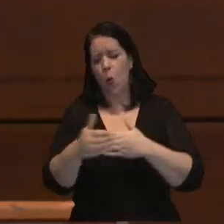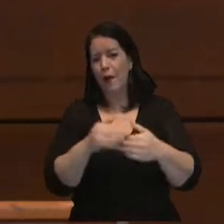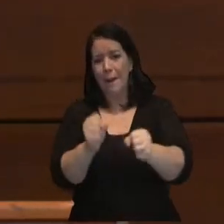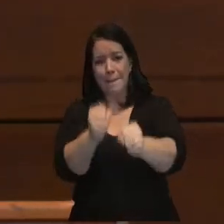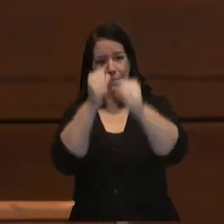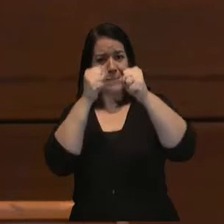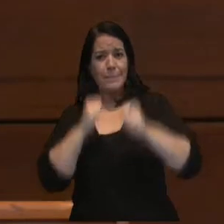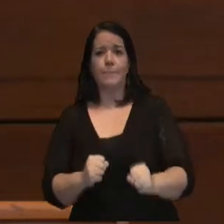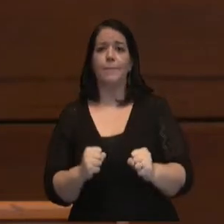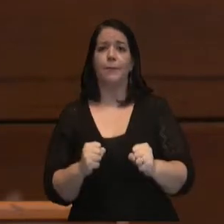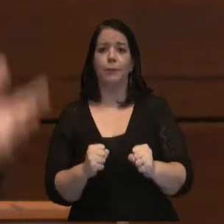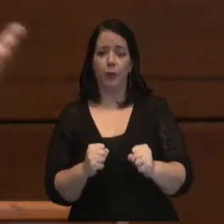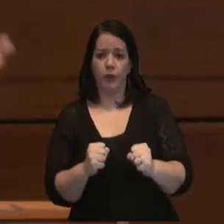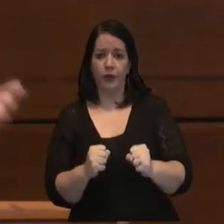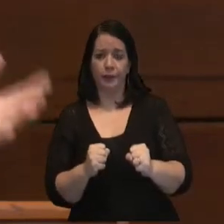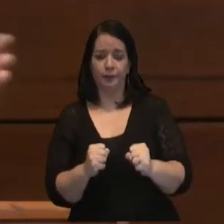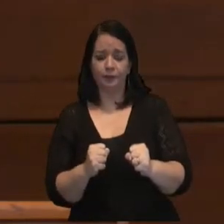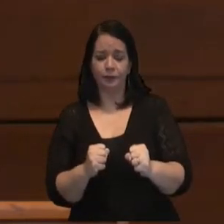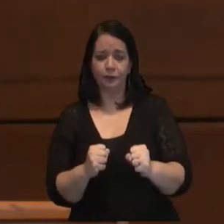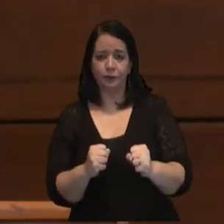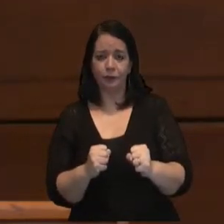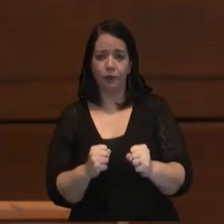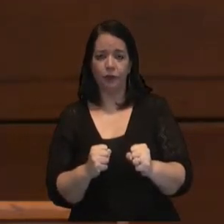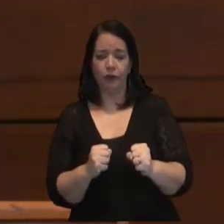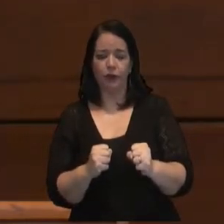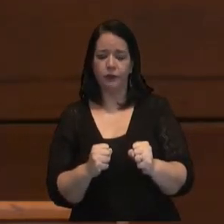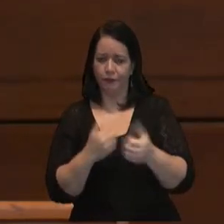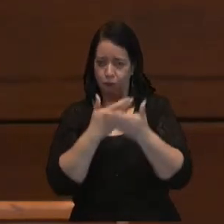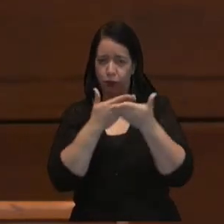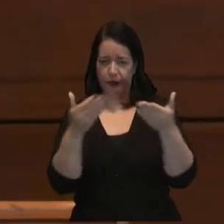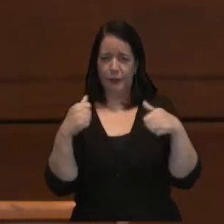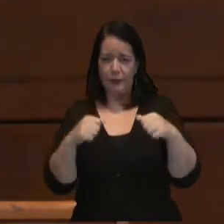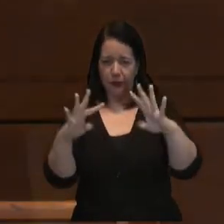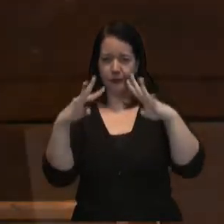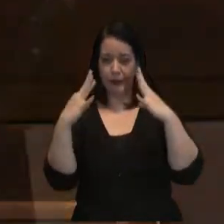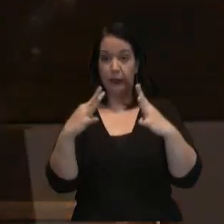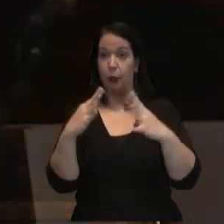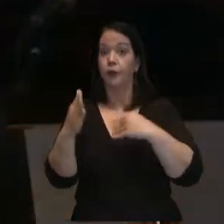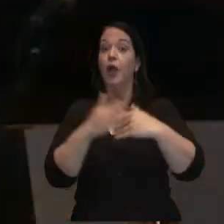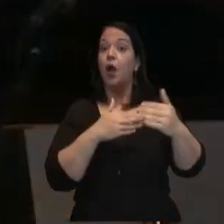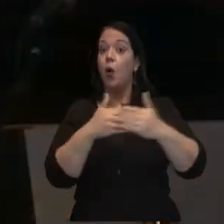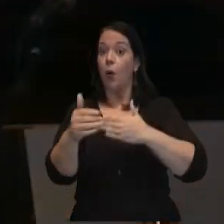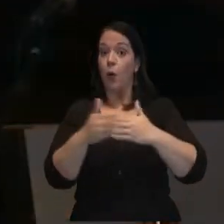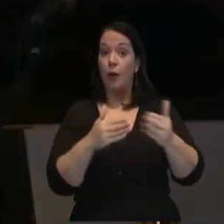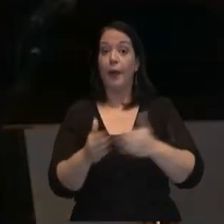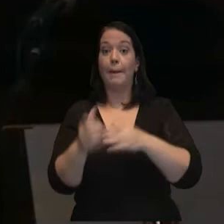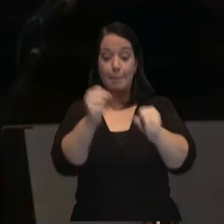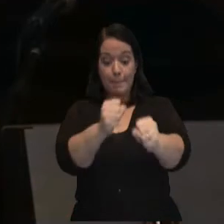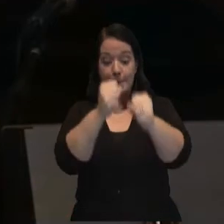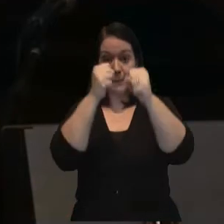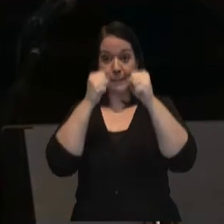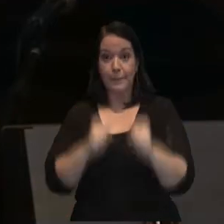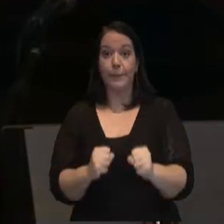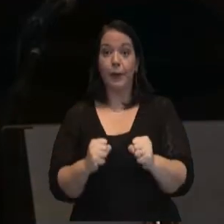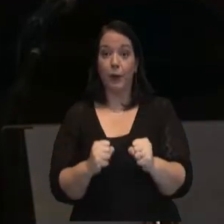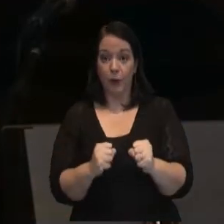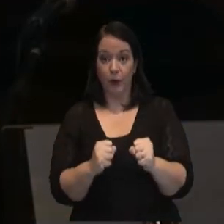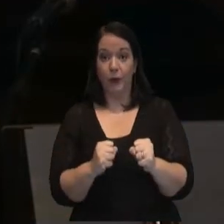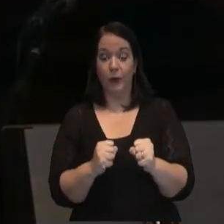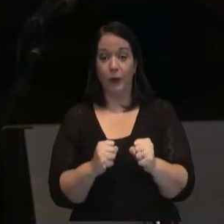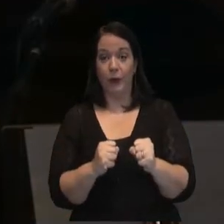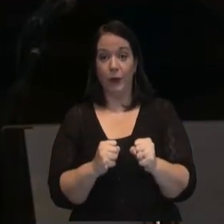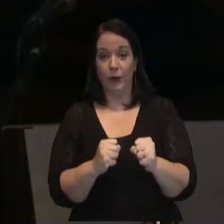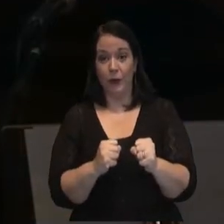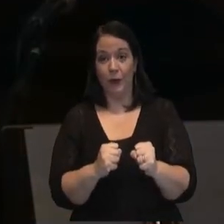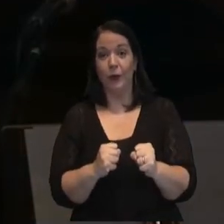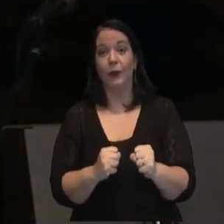ouça isto, meu irmão, ouça isto, minha querida irmã, qualquer poder exercido